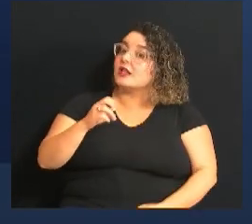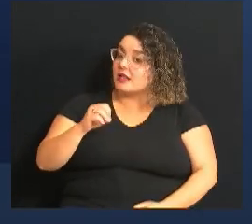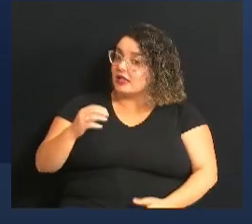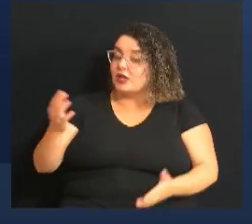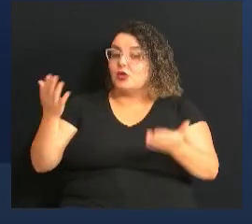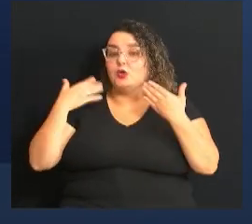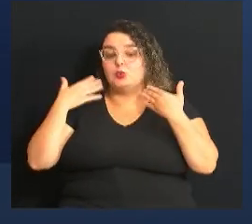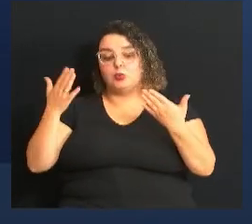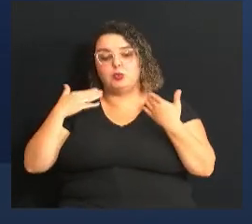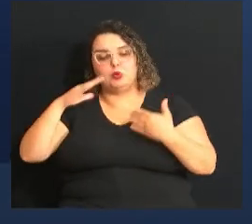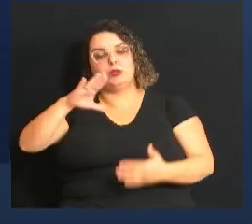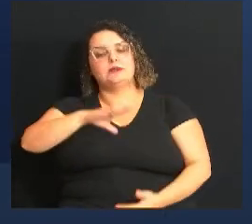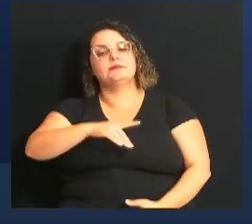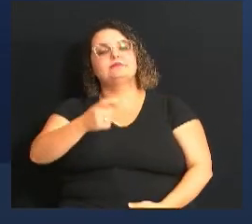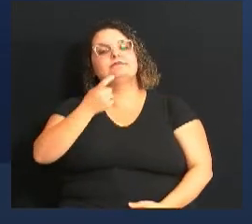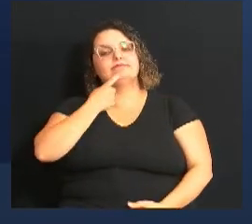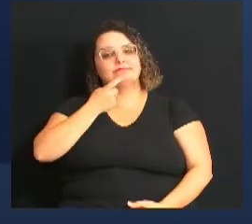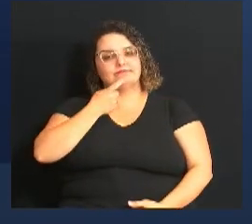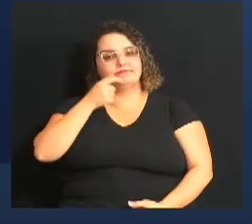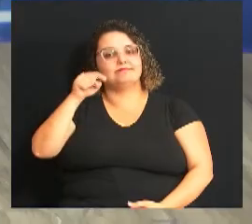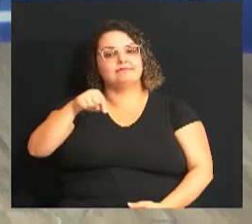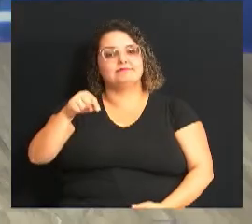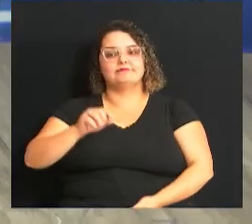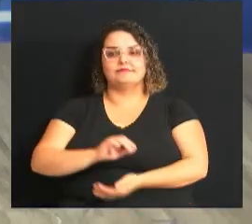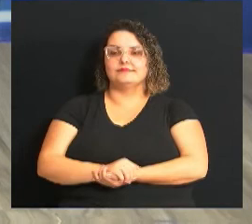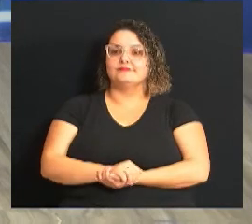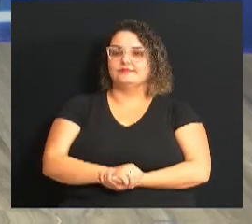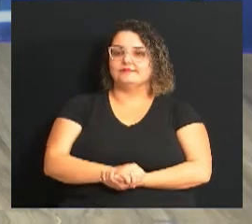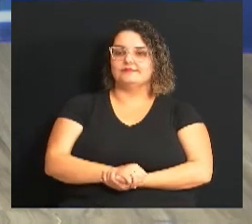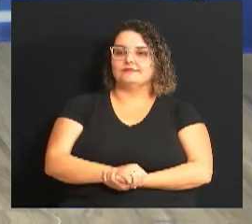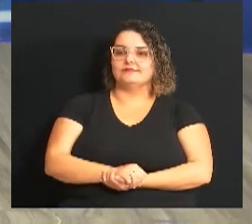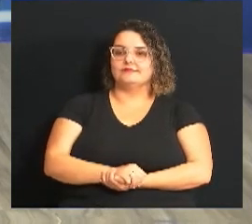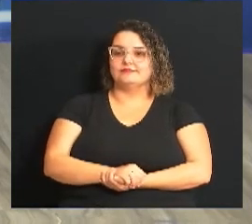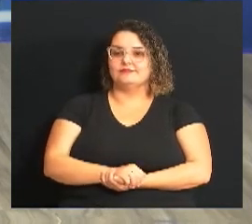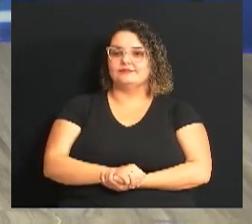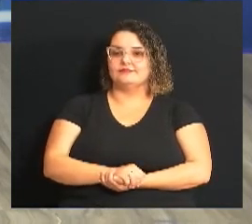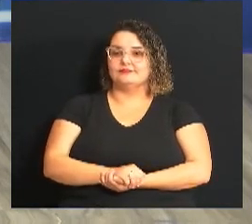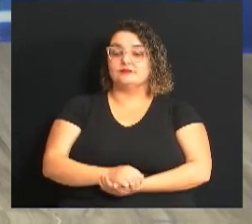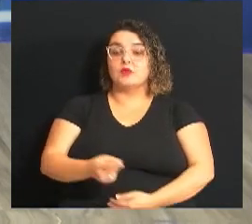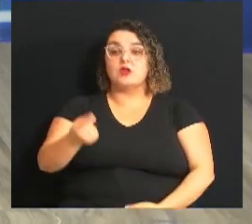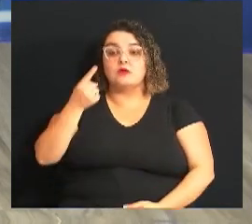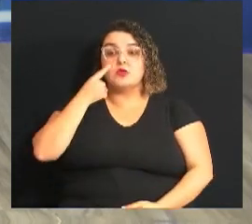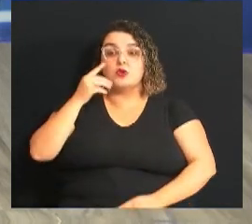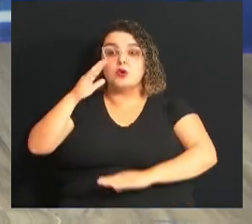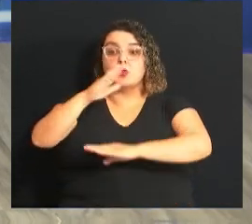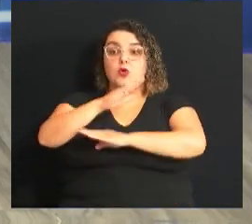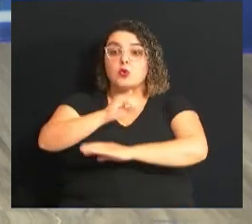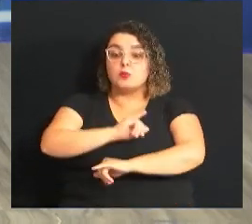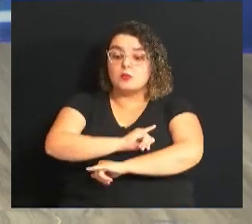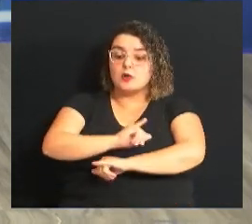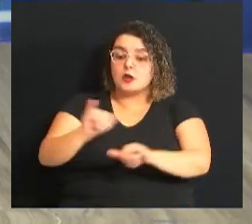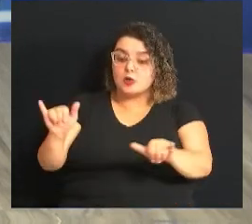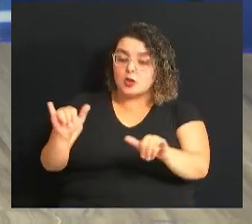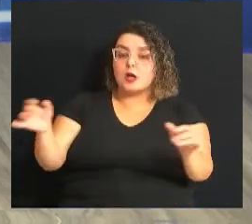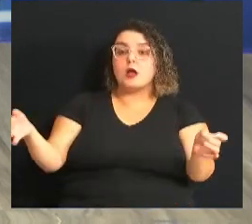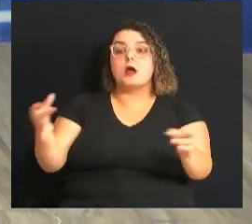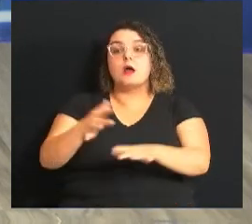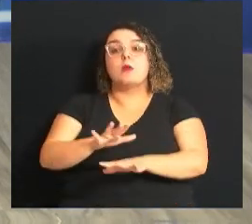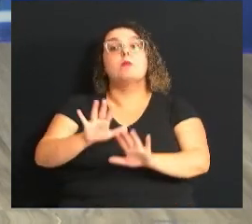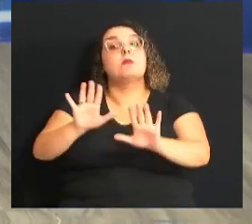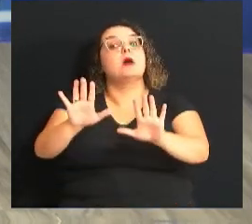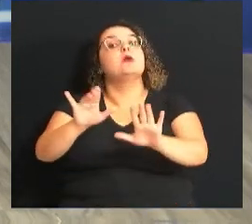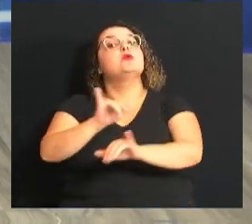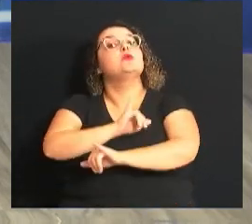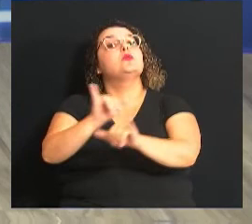graus aqui na cidade de Campinas. Olha só, o Câmara Notícia fica por aqui, mas eu deixo um recado